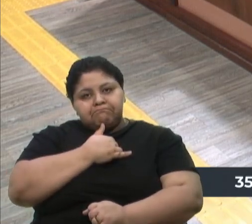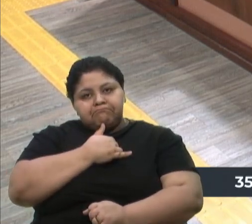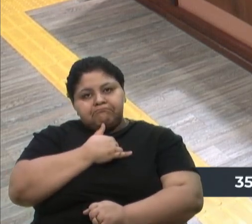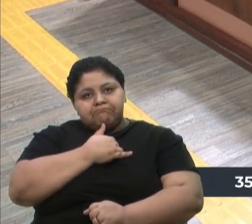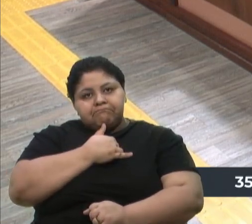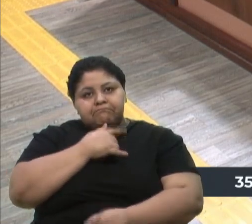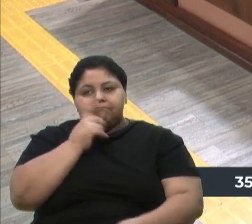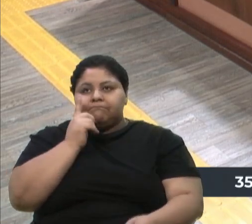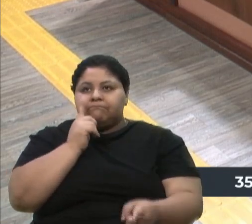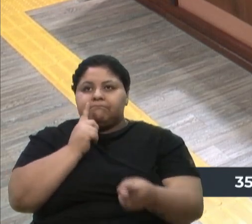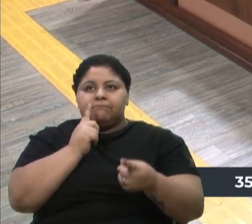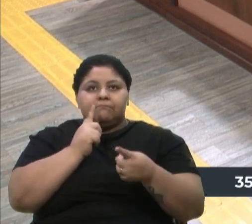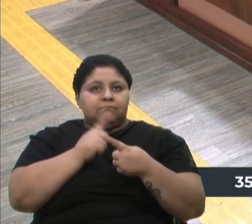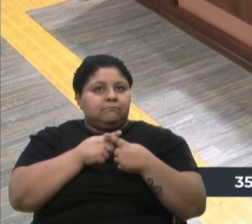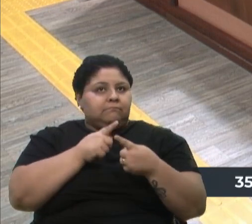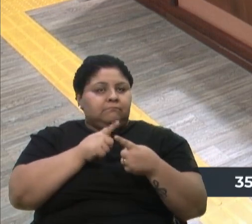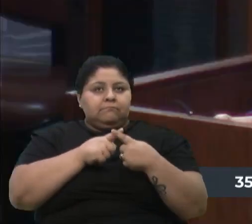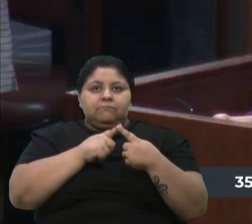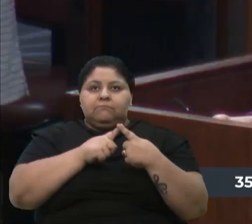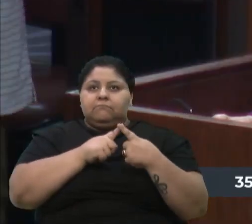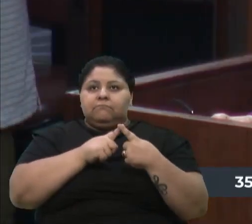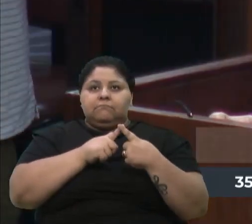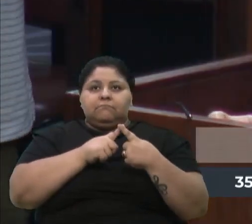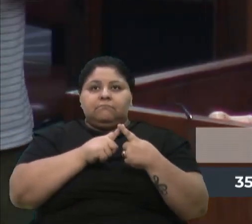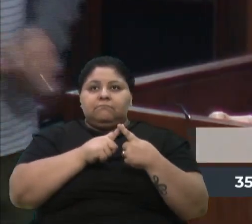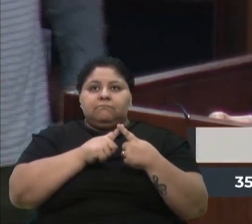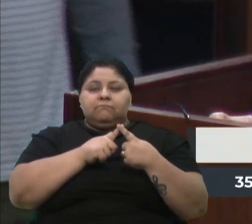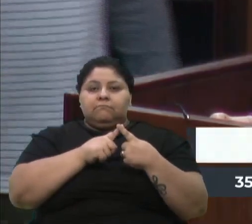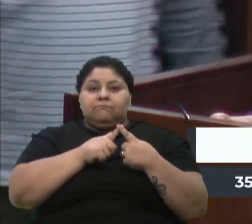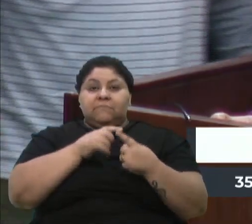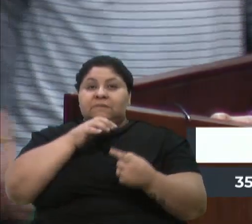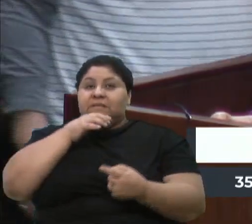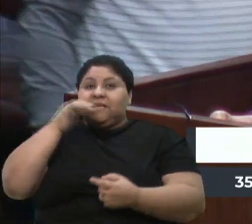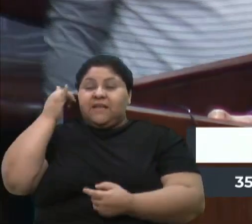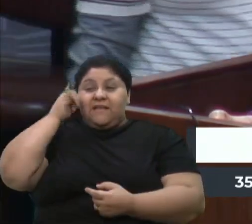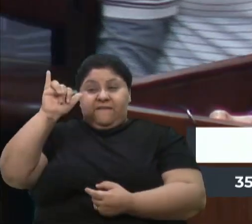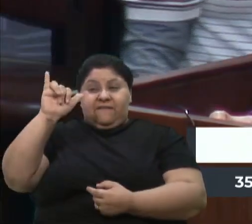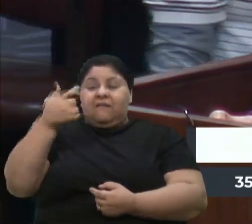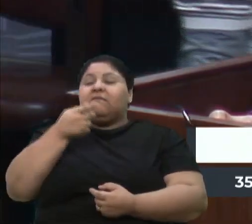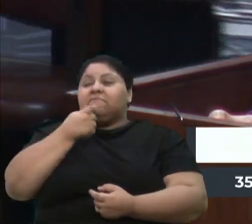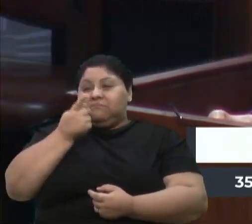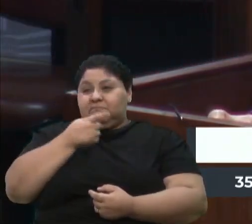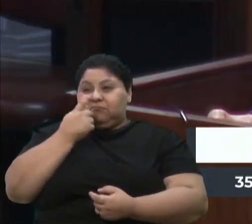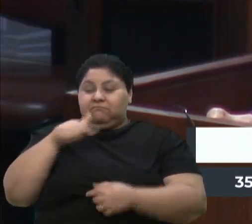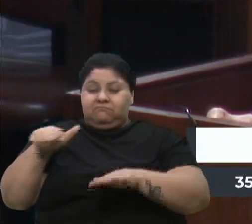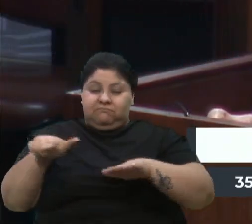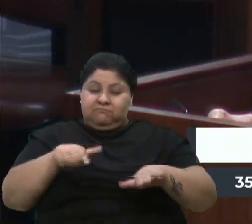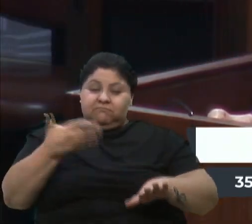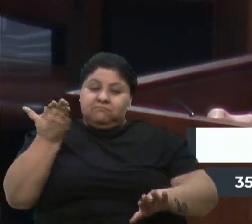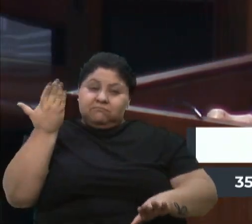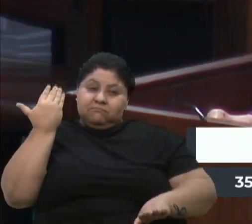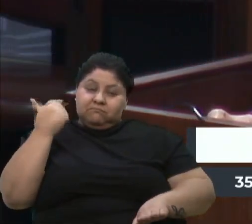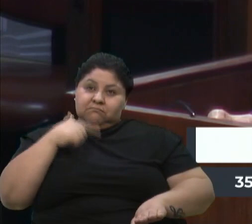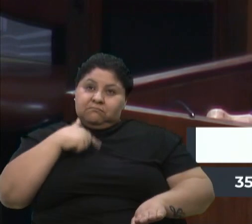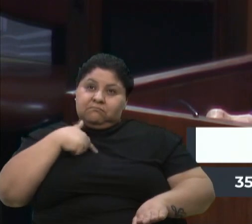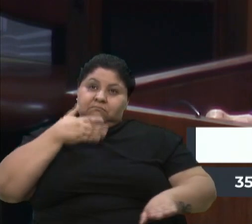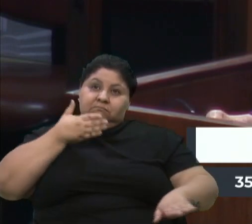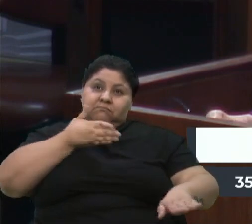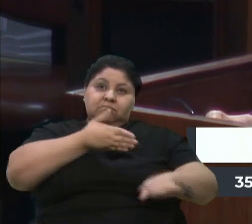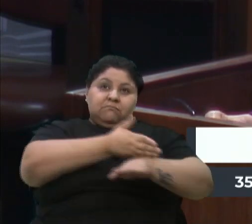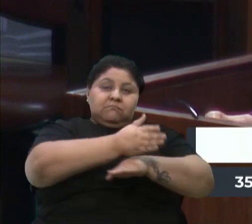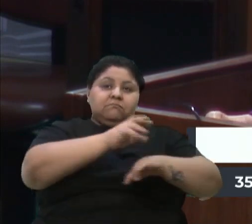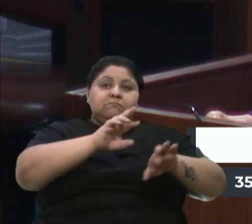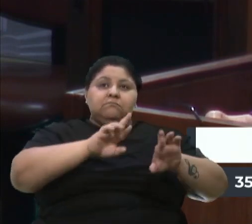Porque eu não podia deixar de não me manifestar. Na semana passada, eu participei aqui, numa